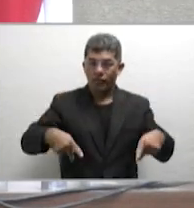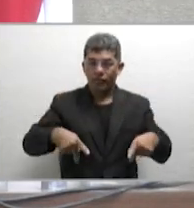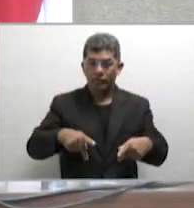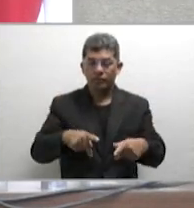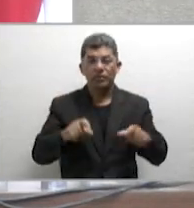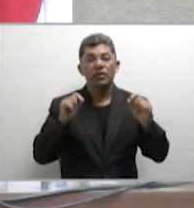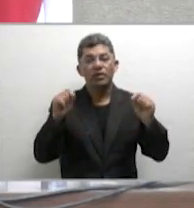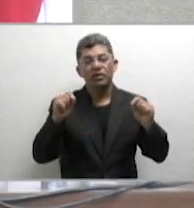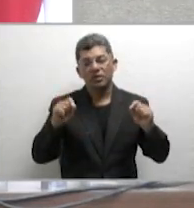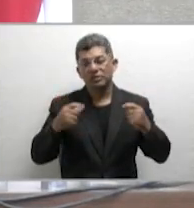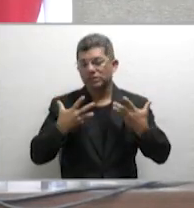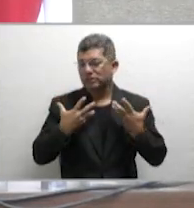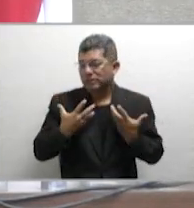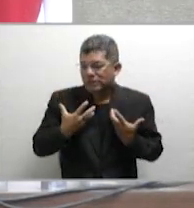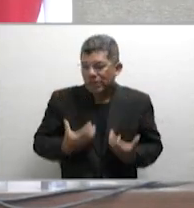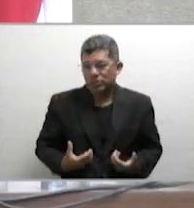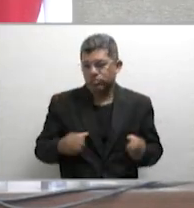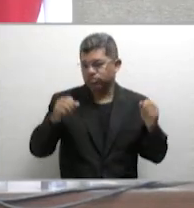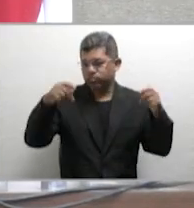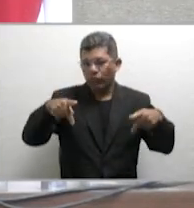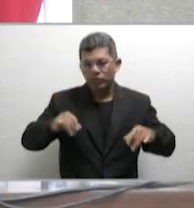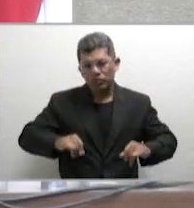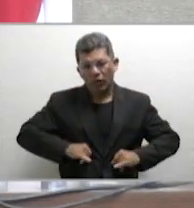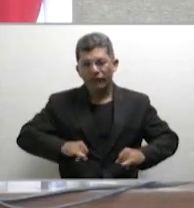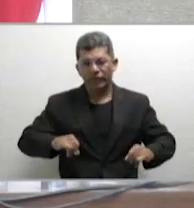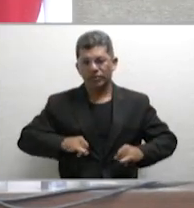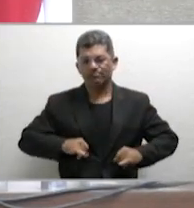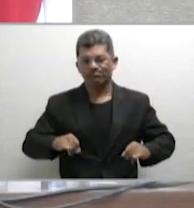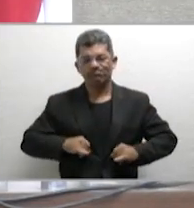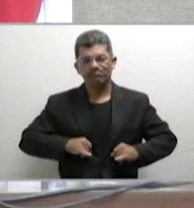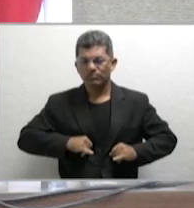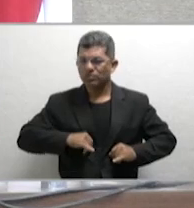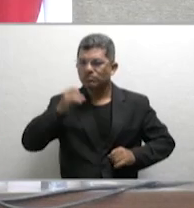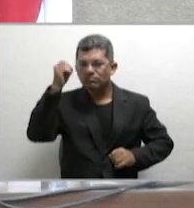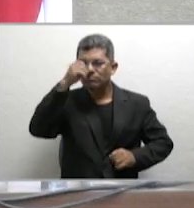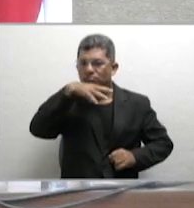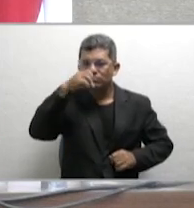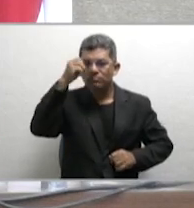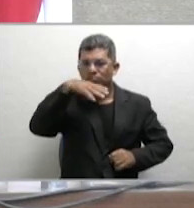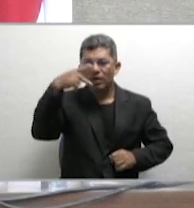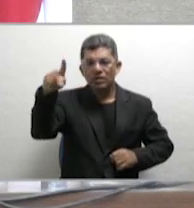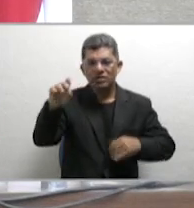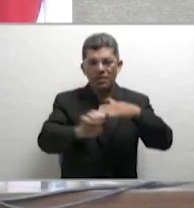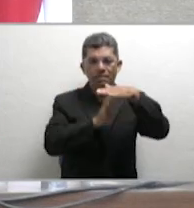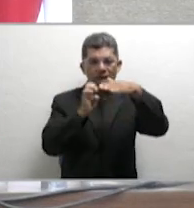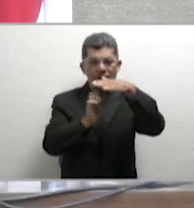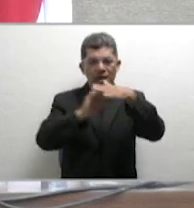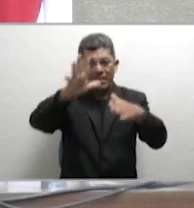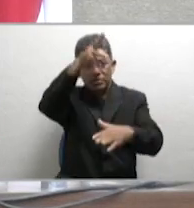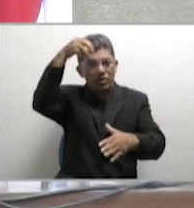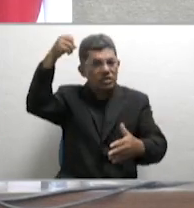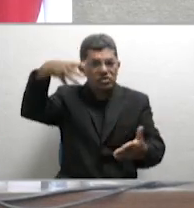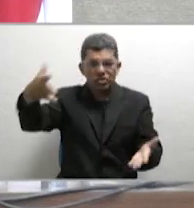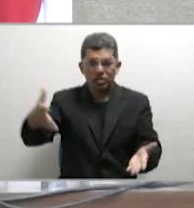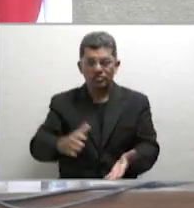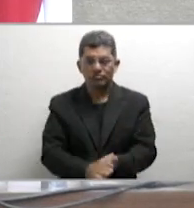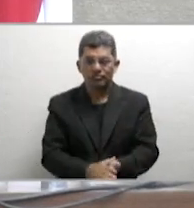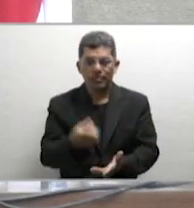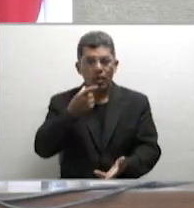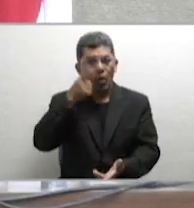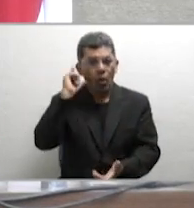que está cansada de sofrer com os abusos da Amazonas Energia.